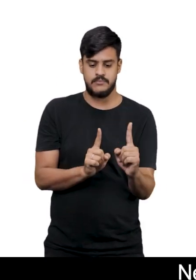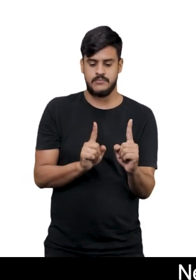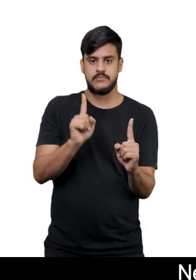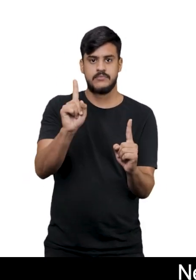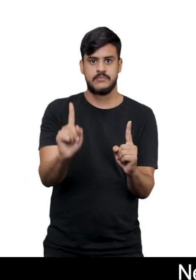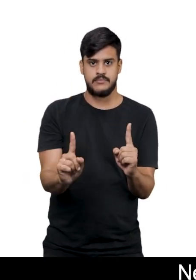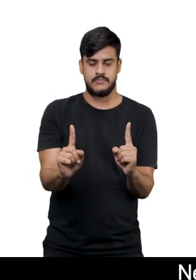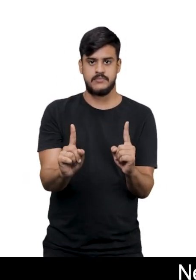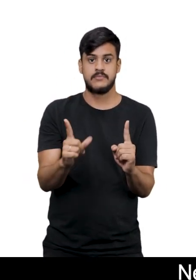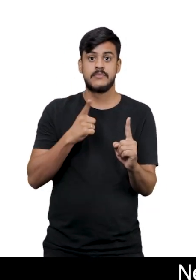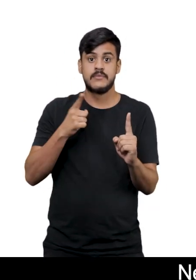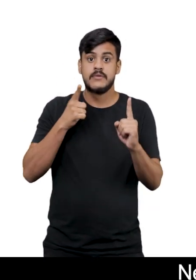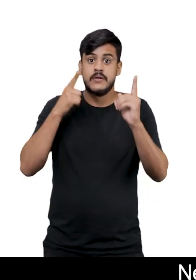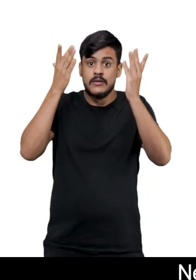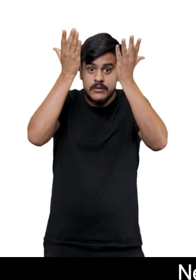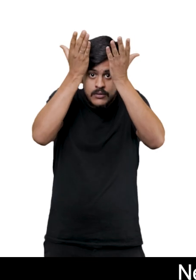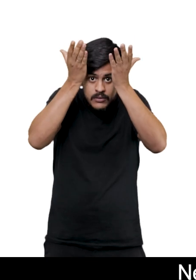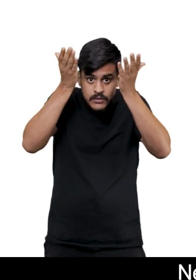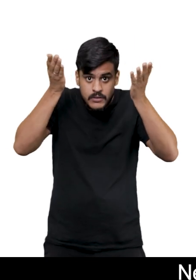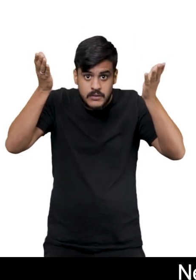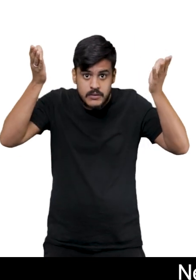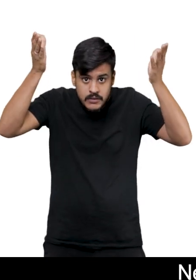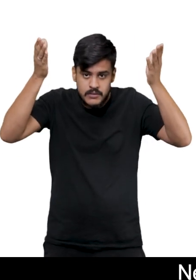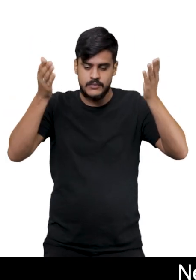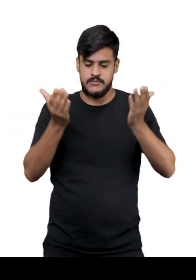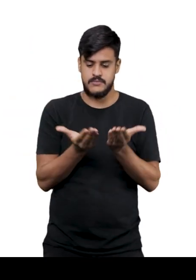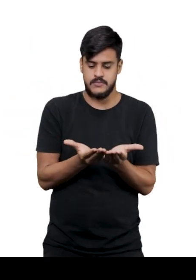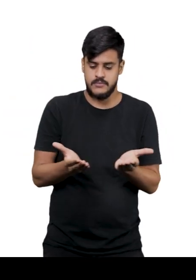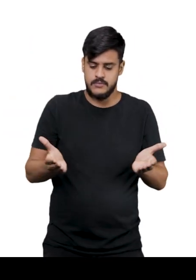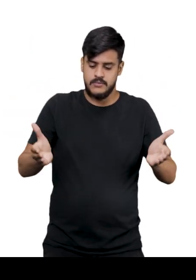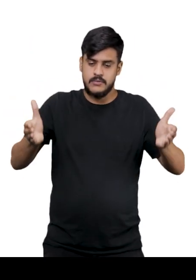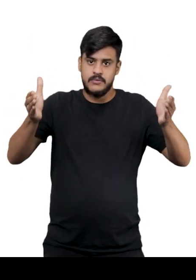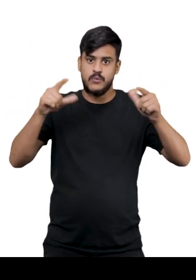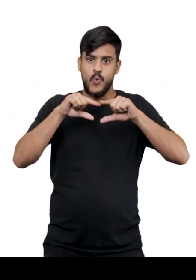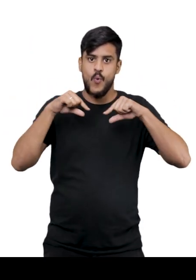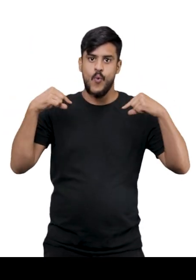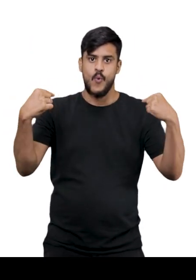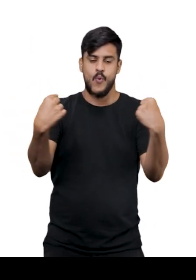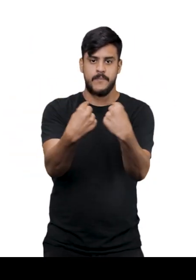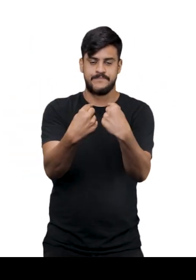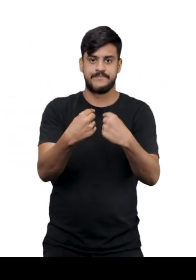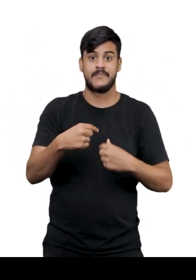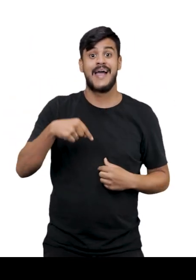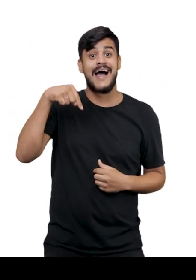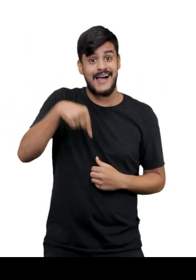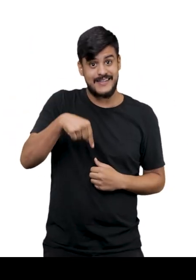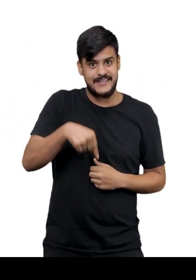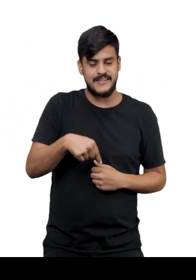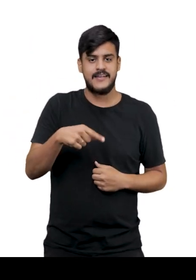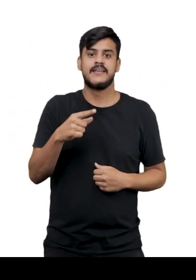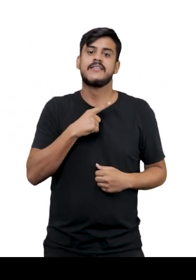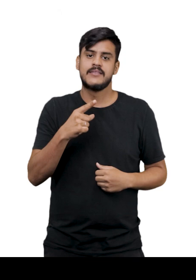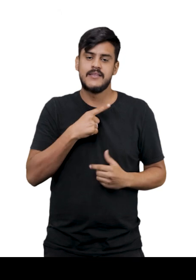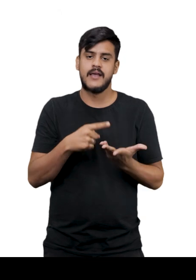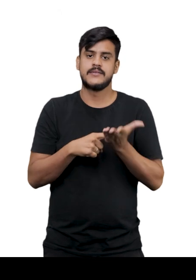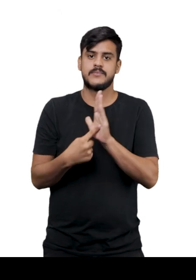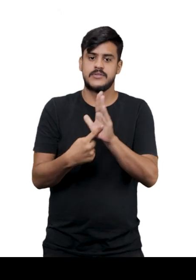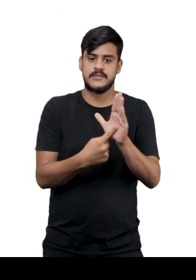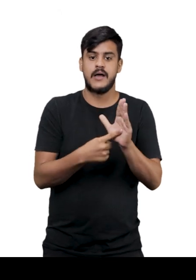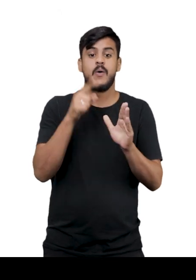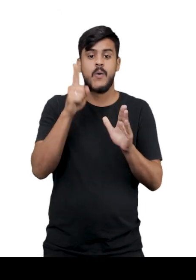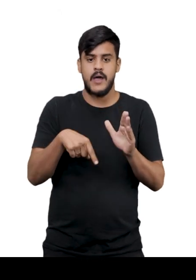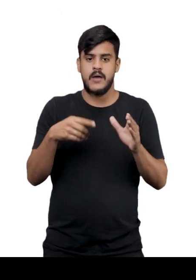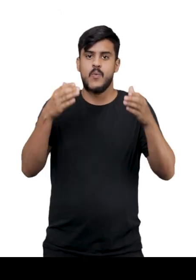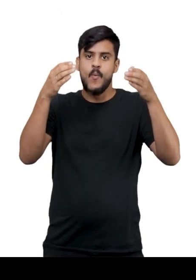a presença de pessoas que servem de suporte para os potes que ficam no topo das peças. Na escultura